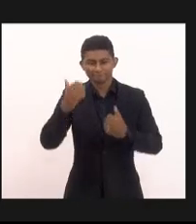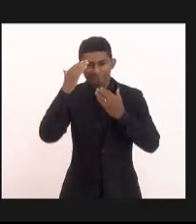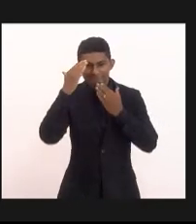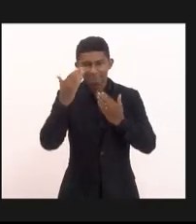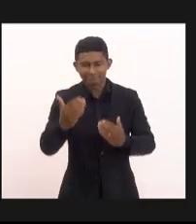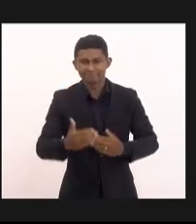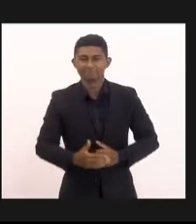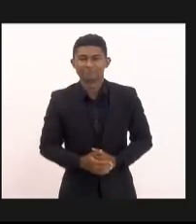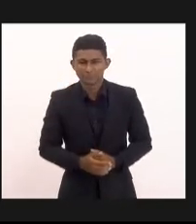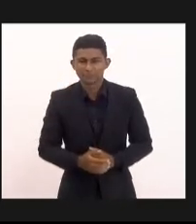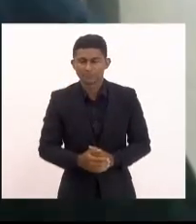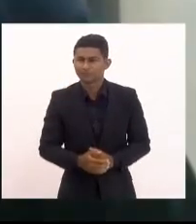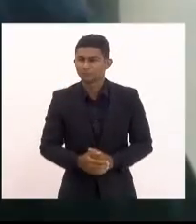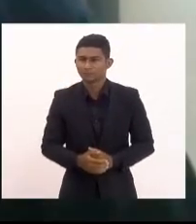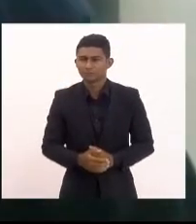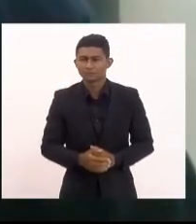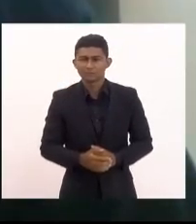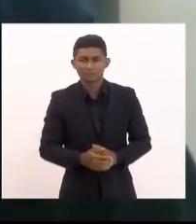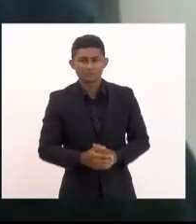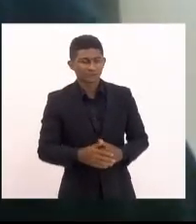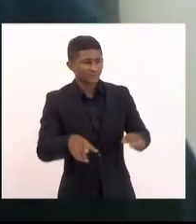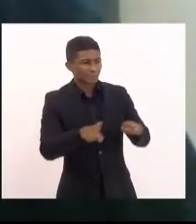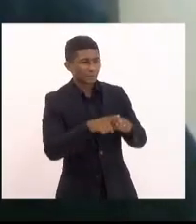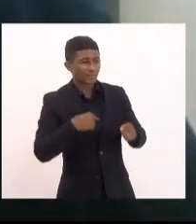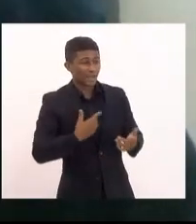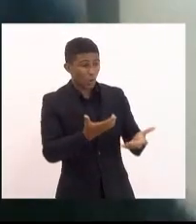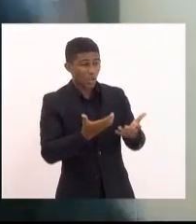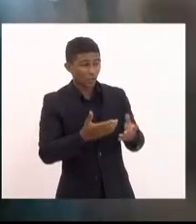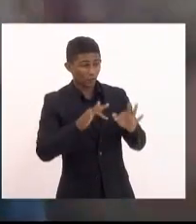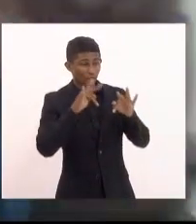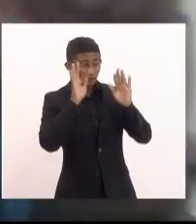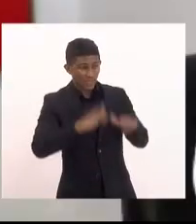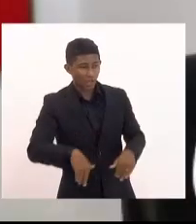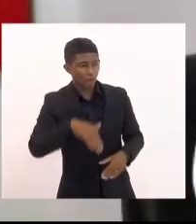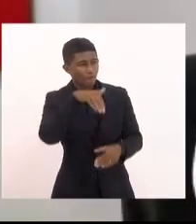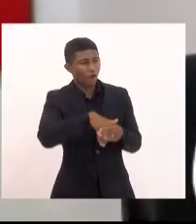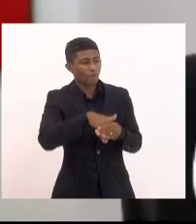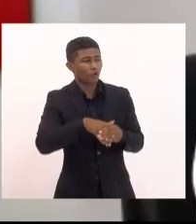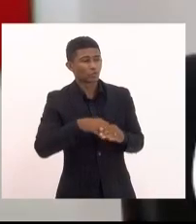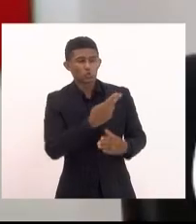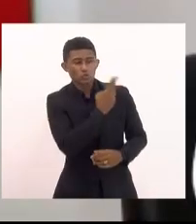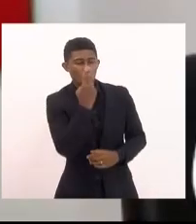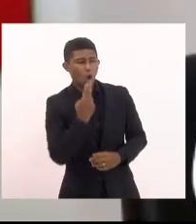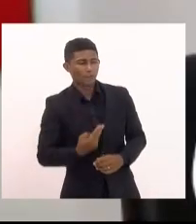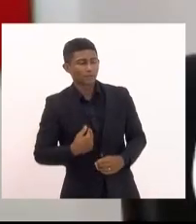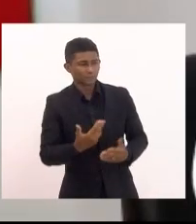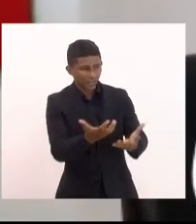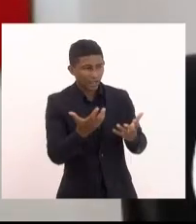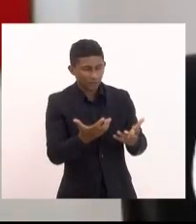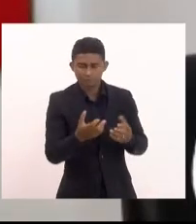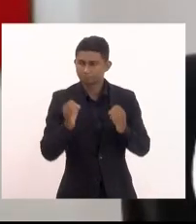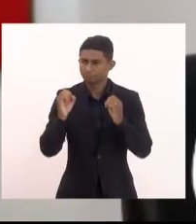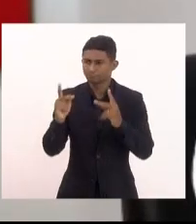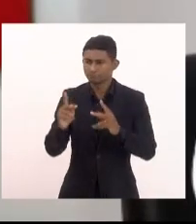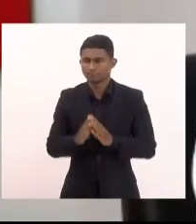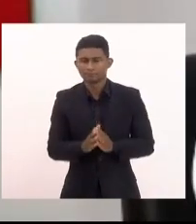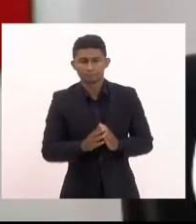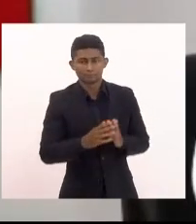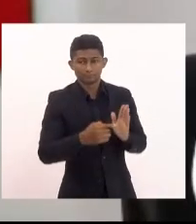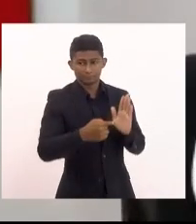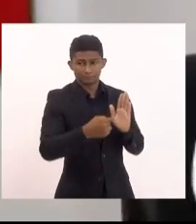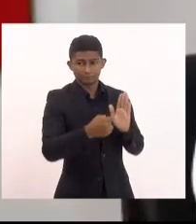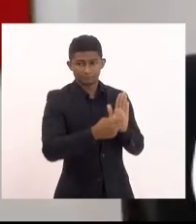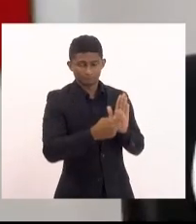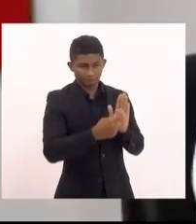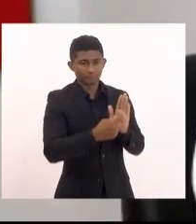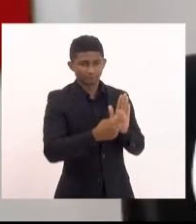presidente. Presidente, esse eu quero declarar voto ao final. Ao final, ok. Em tramitação ordinária, em votação, em segunda discussão,